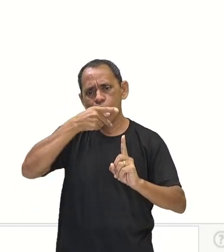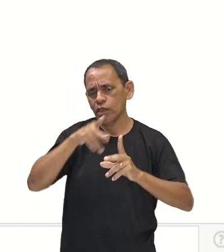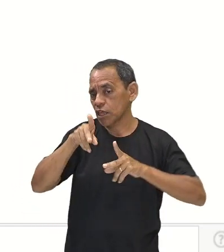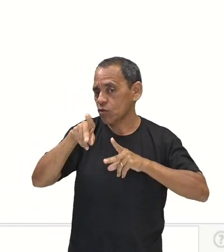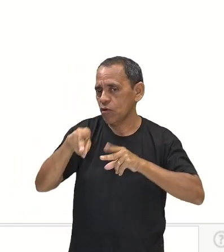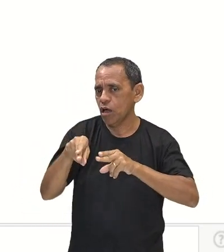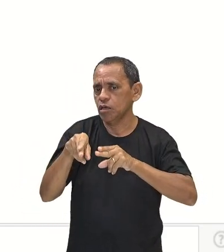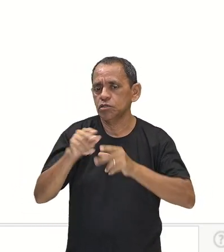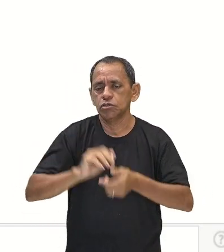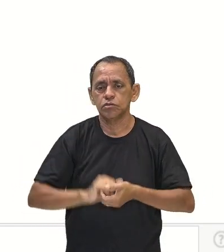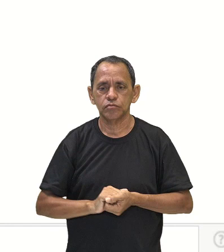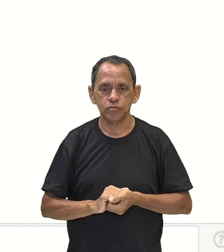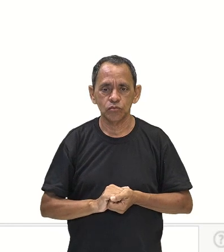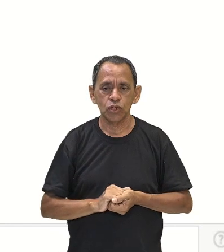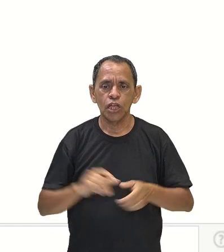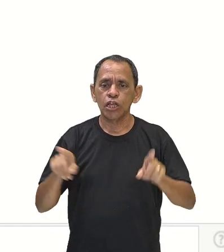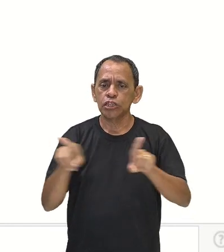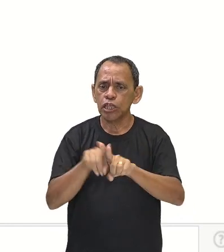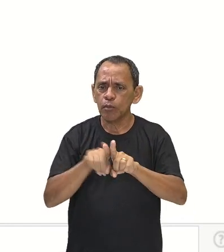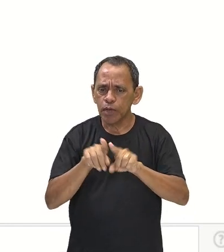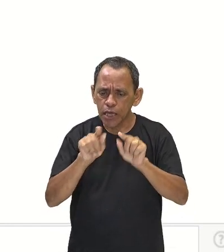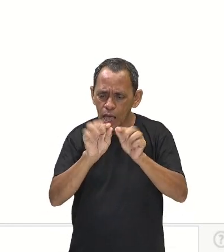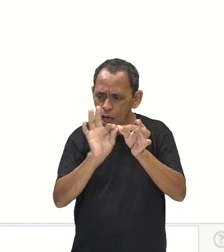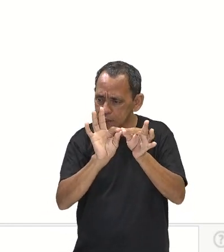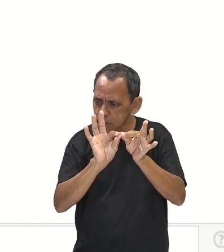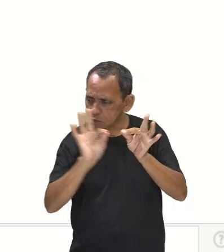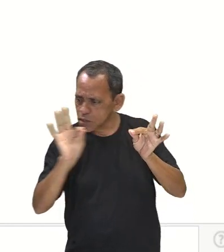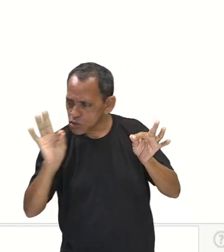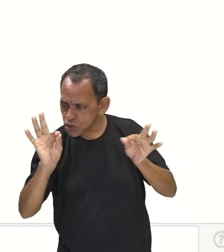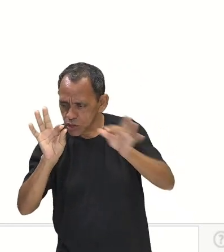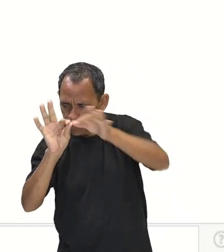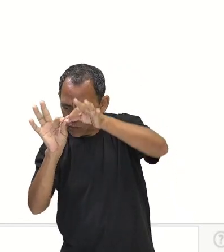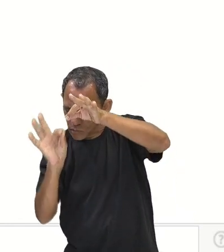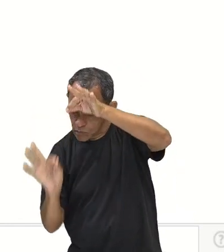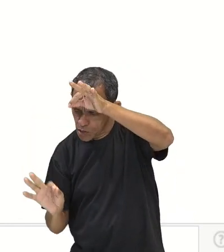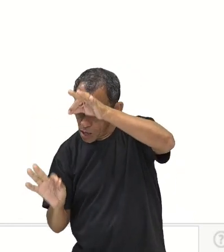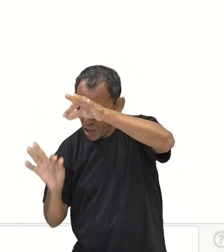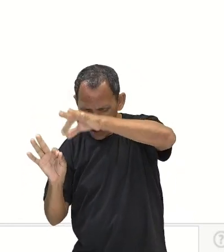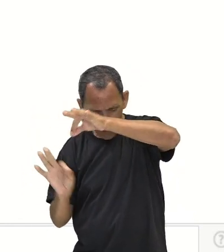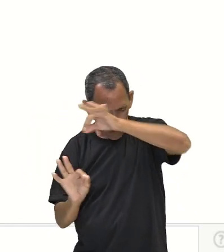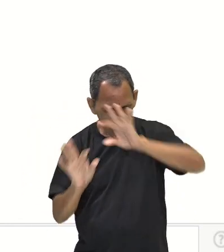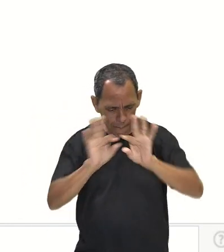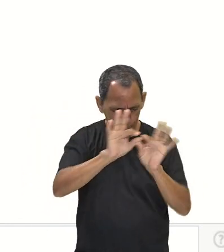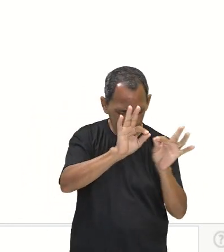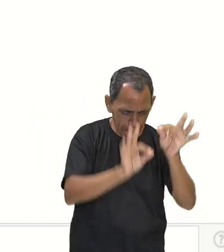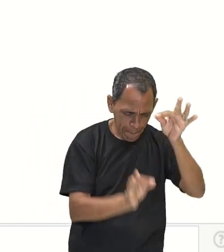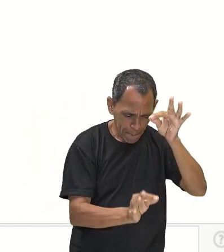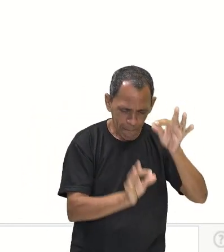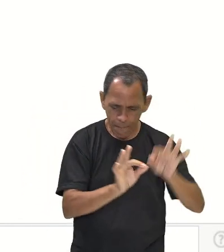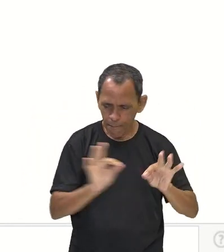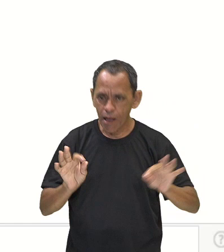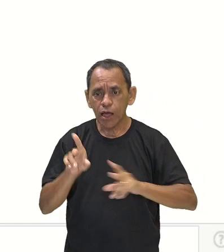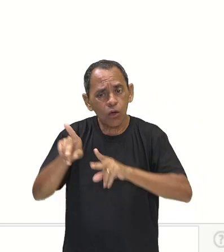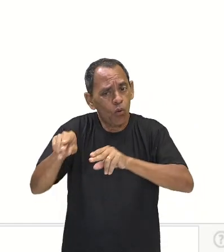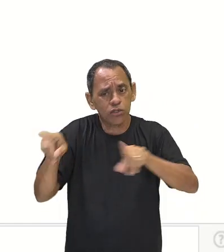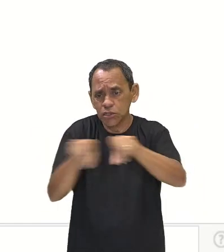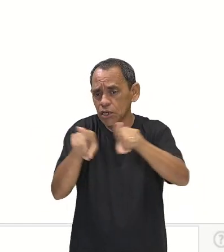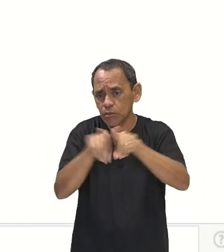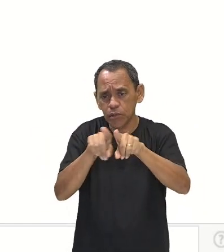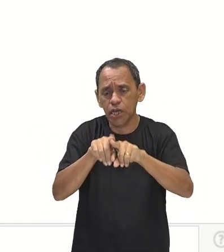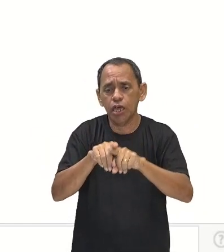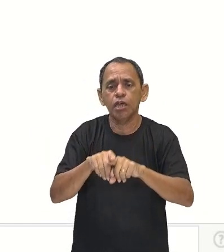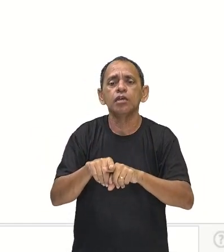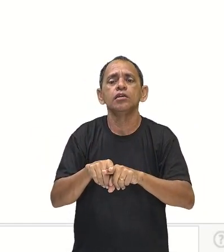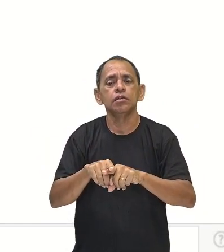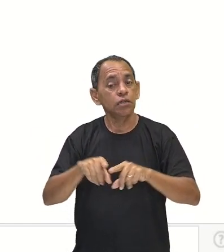certo? As medidas dos lados, né, das arestas, são iguais. Consequentemente, os ângulos também